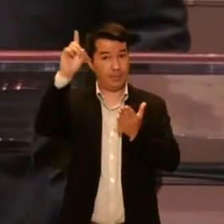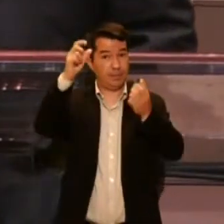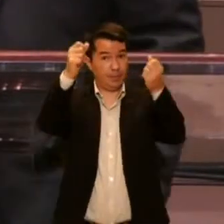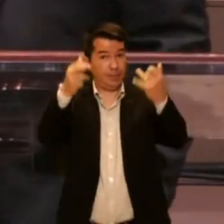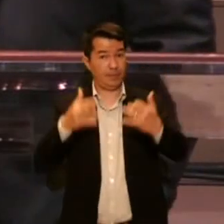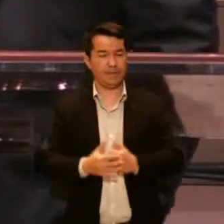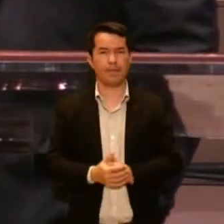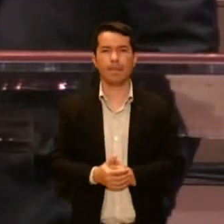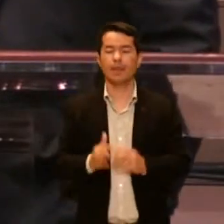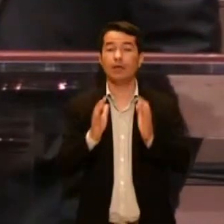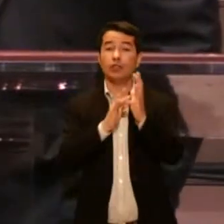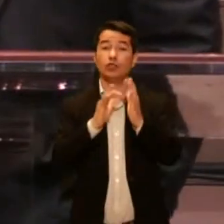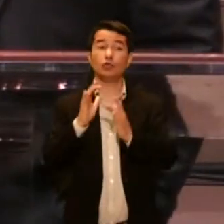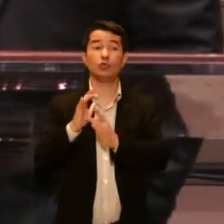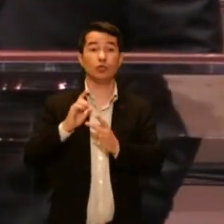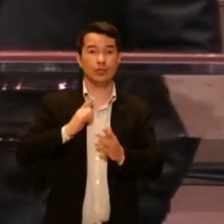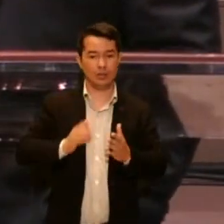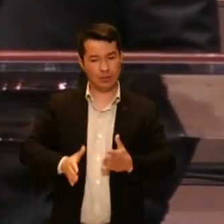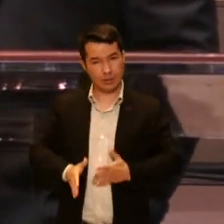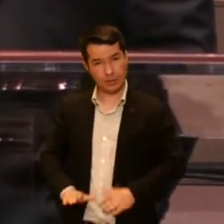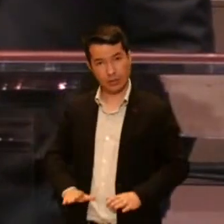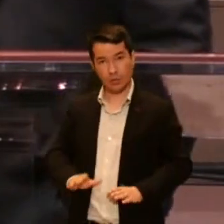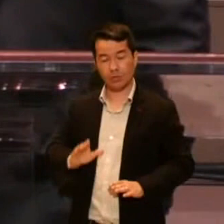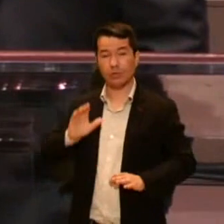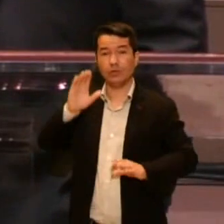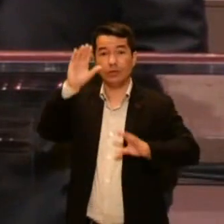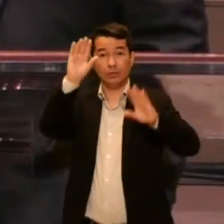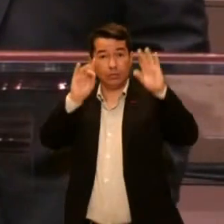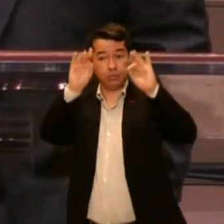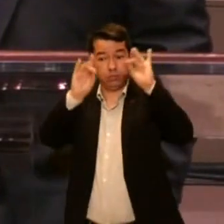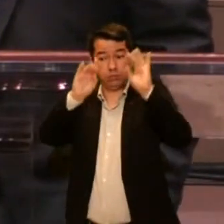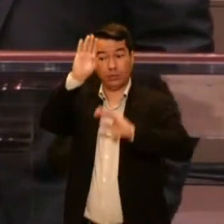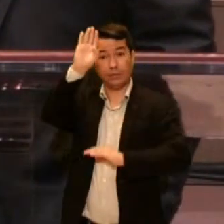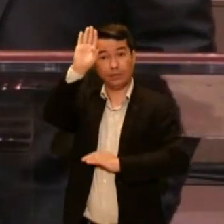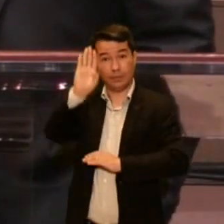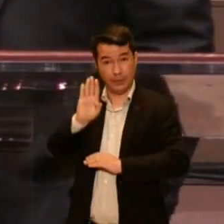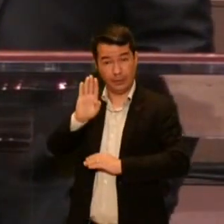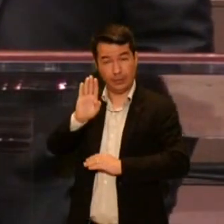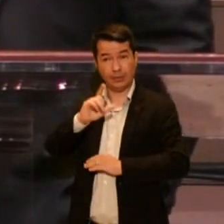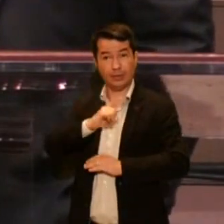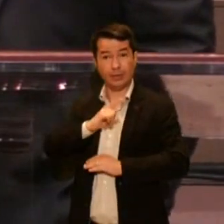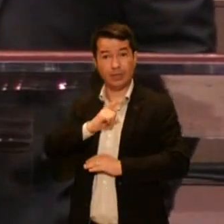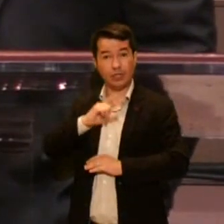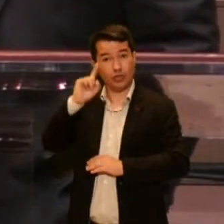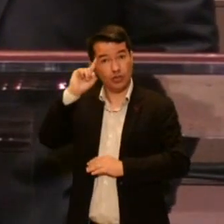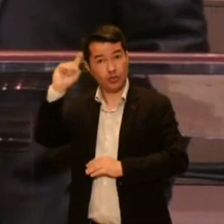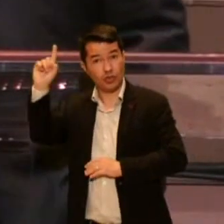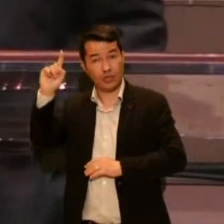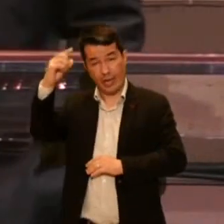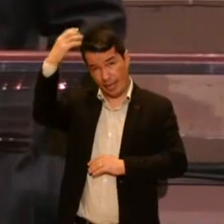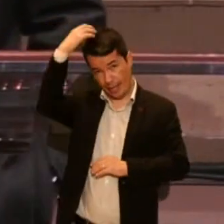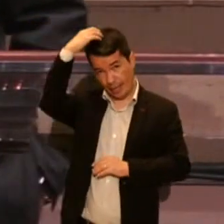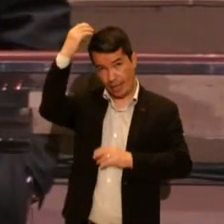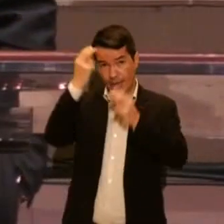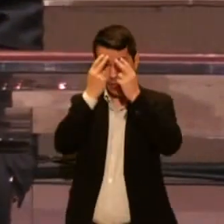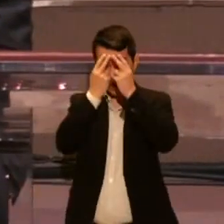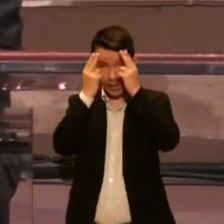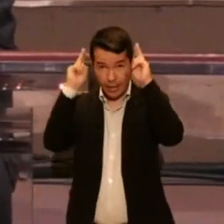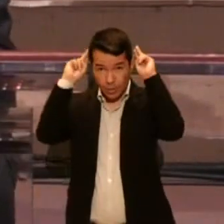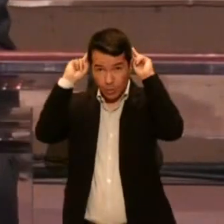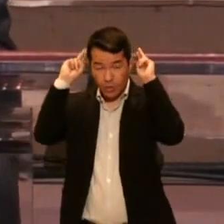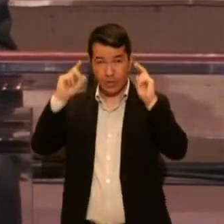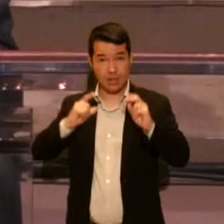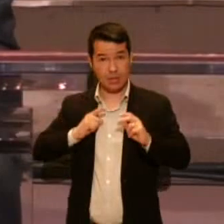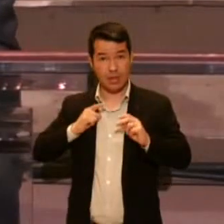depois que Jesus nasceu em Belém da Judéia, nos dias do rei Herodes, magos vindos do Oriente